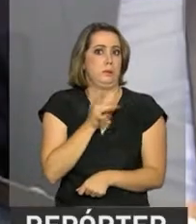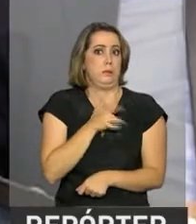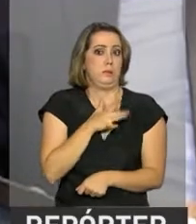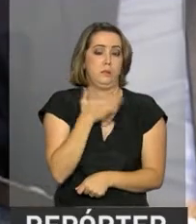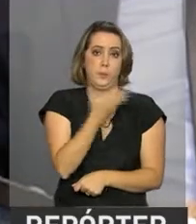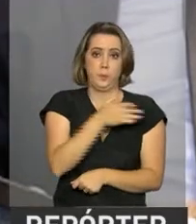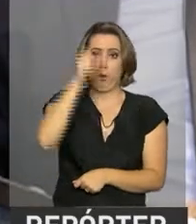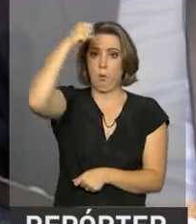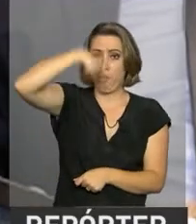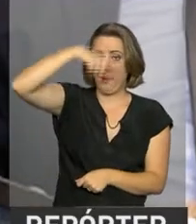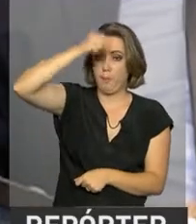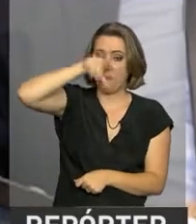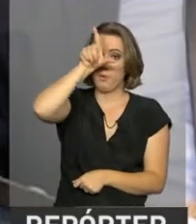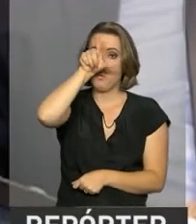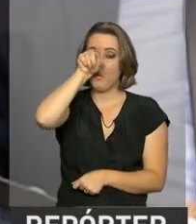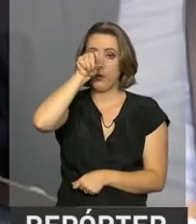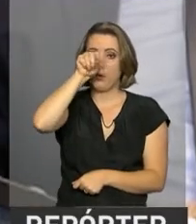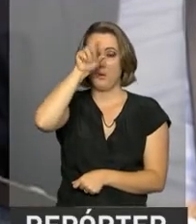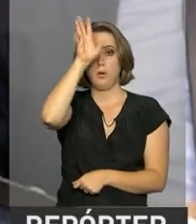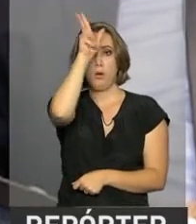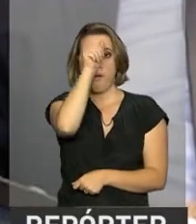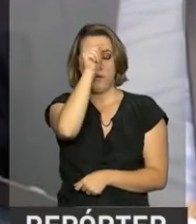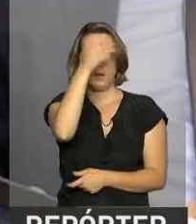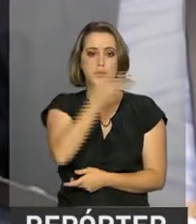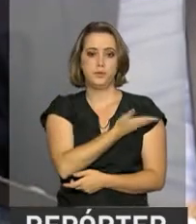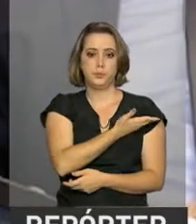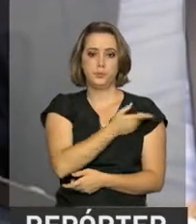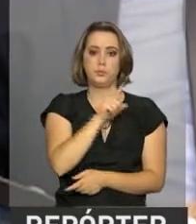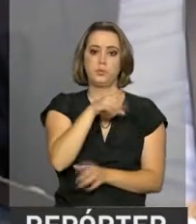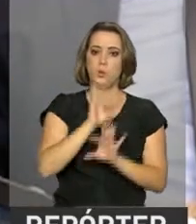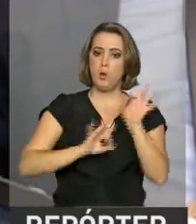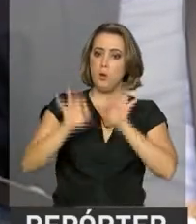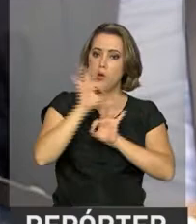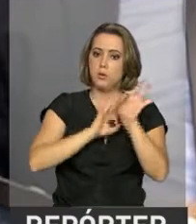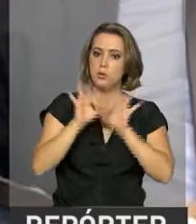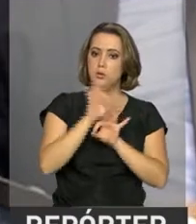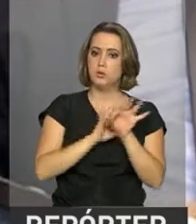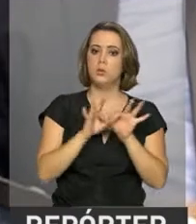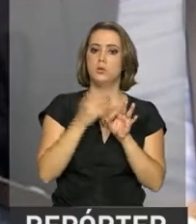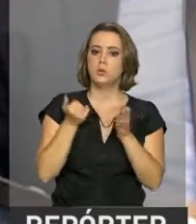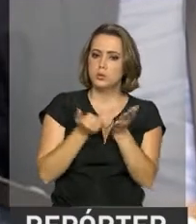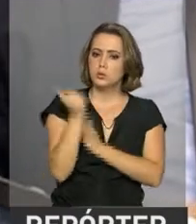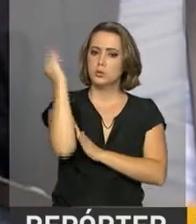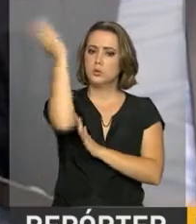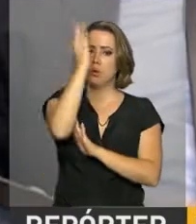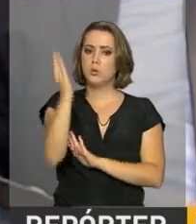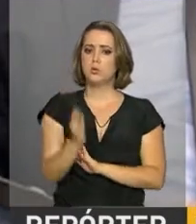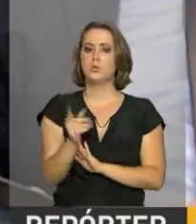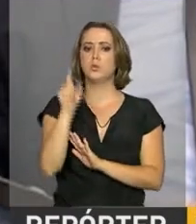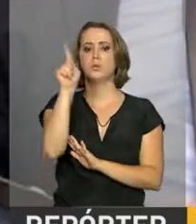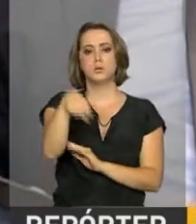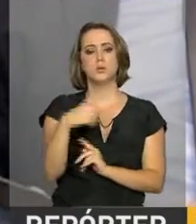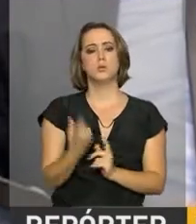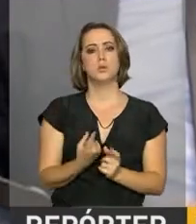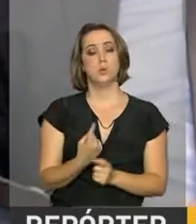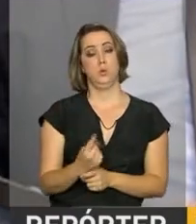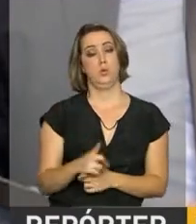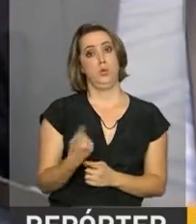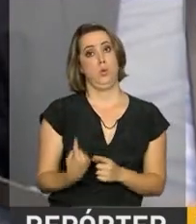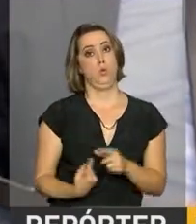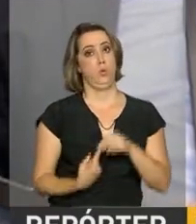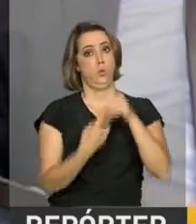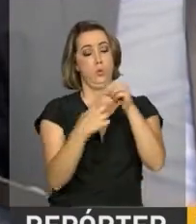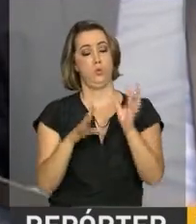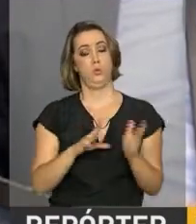trabalho bastante organizado como setor para fazer com que o Brasil continue sendo essa notável exceção aí, dentro de